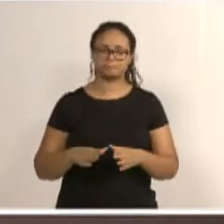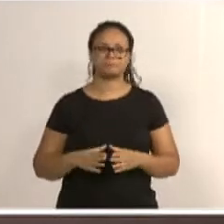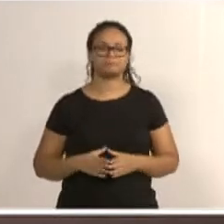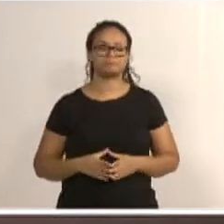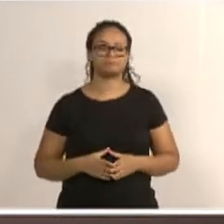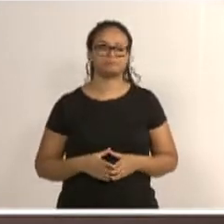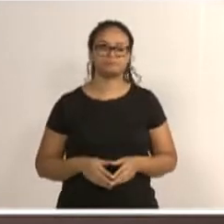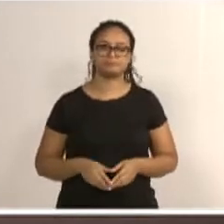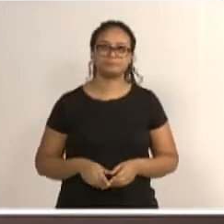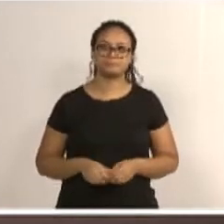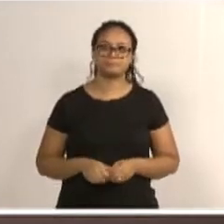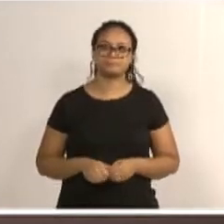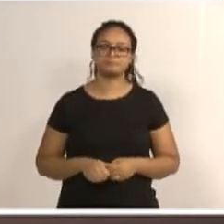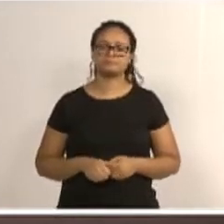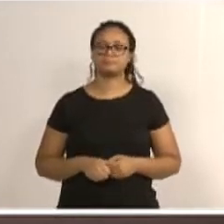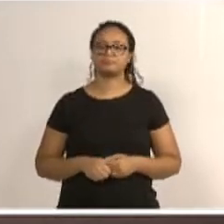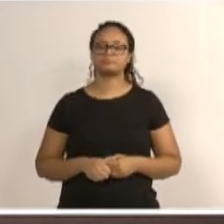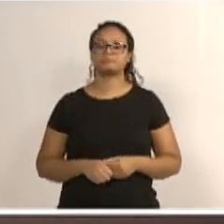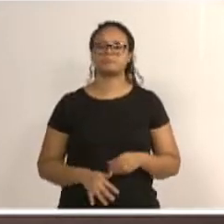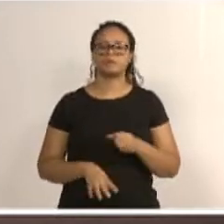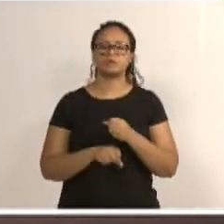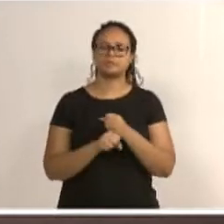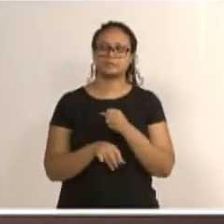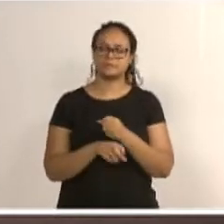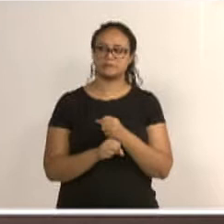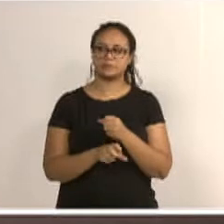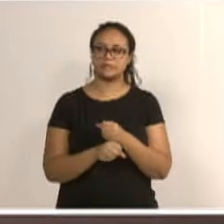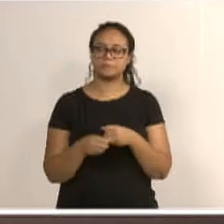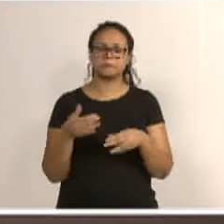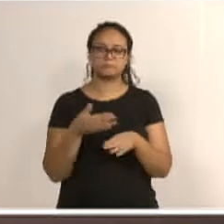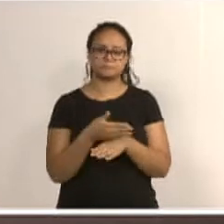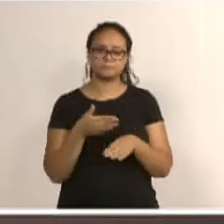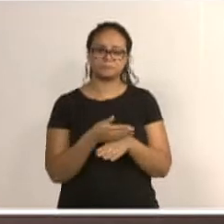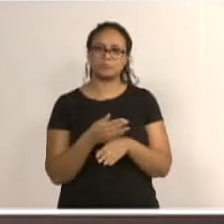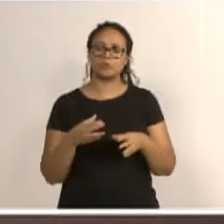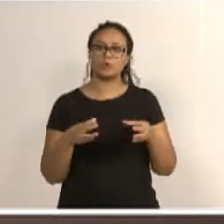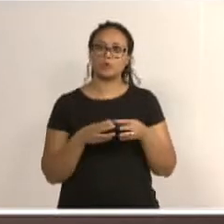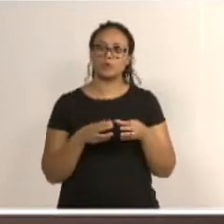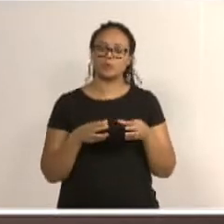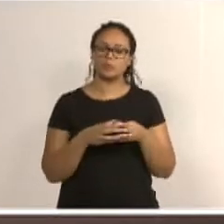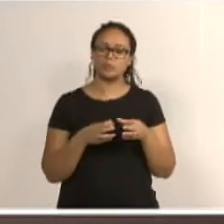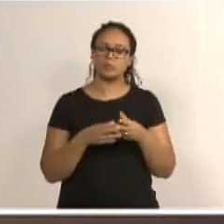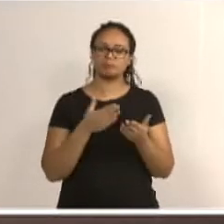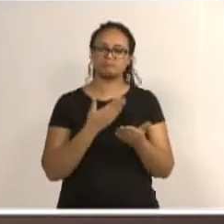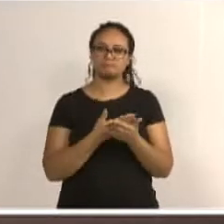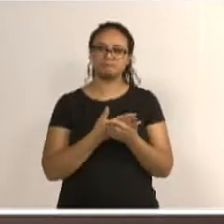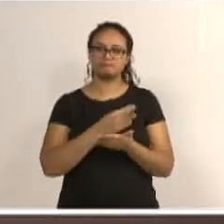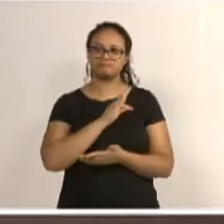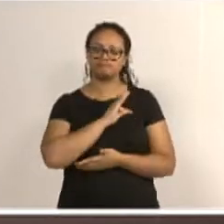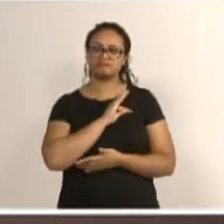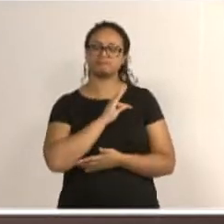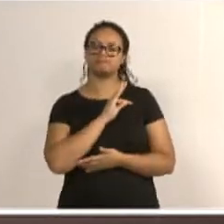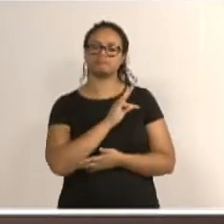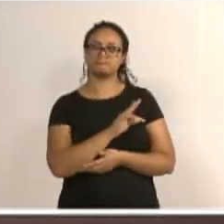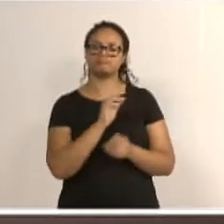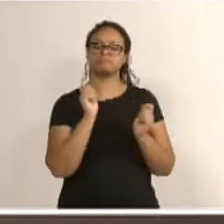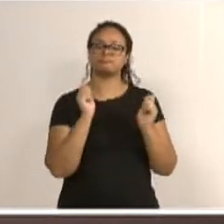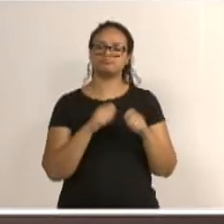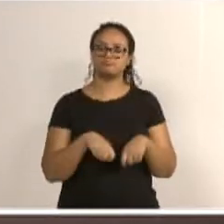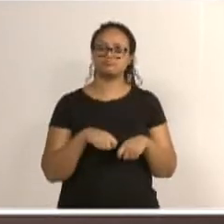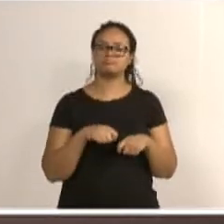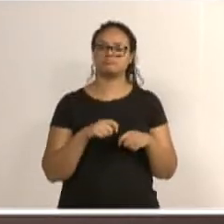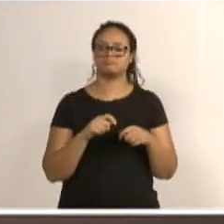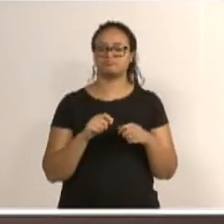Quanto do CETERB fazendo parte desse grupo de estudos técnicos, aqui cabe mais a primeira